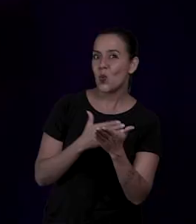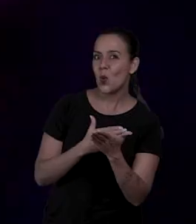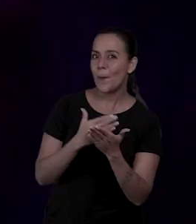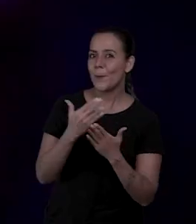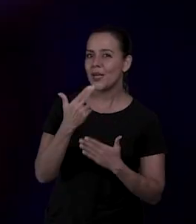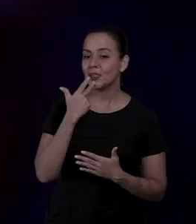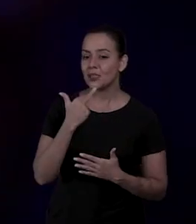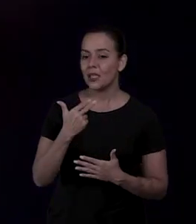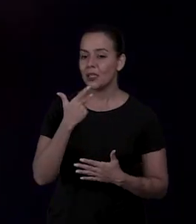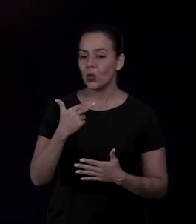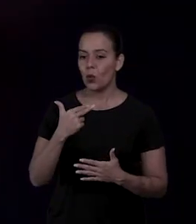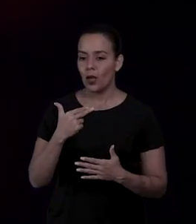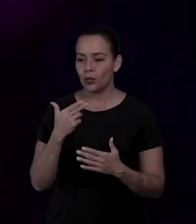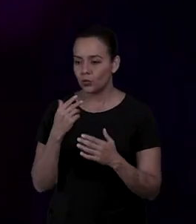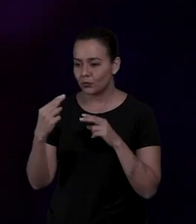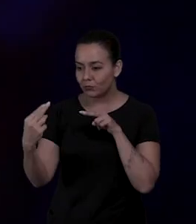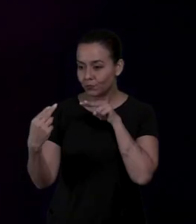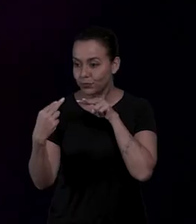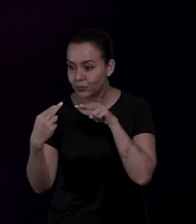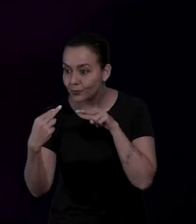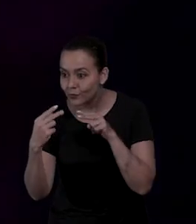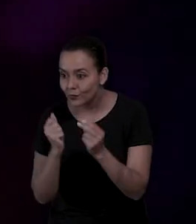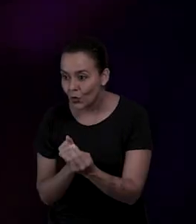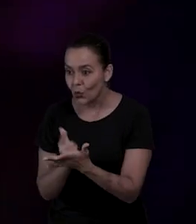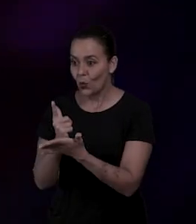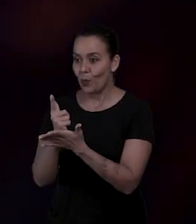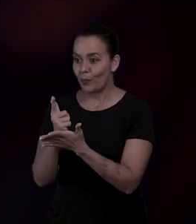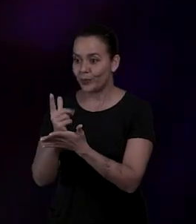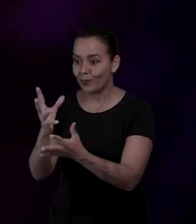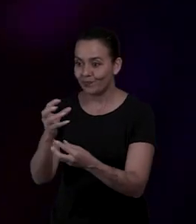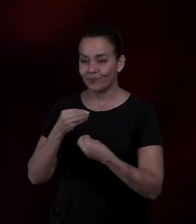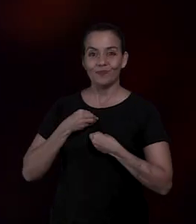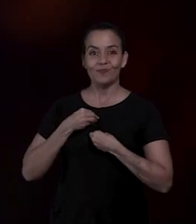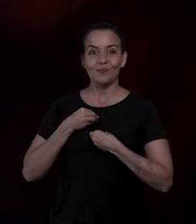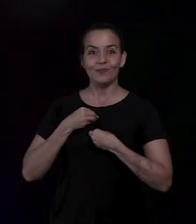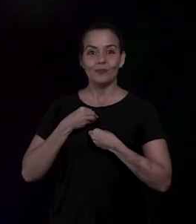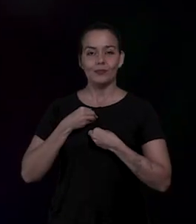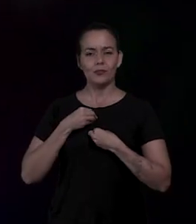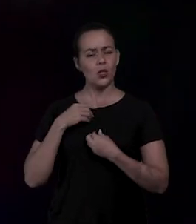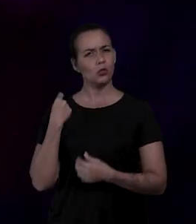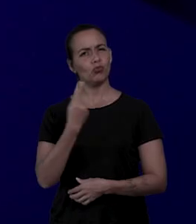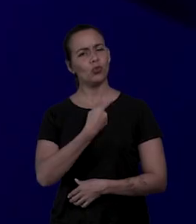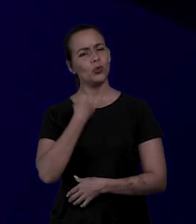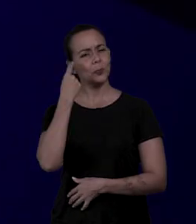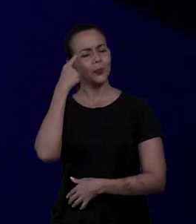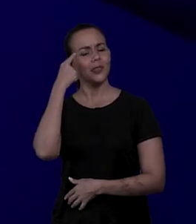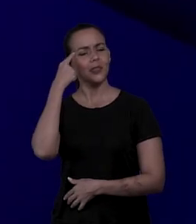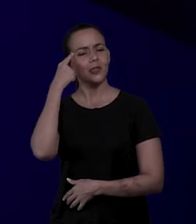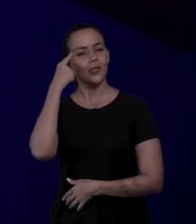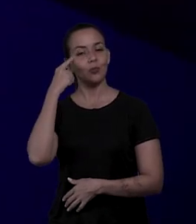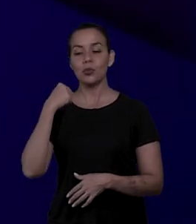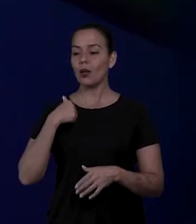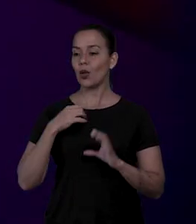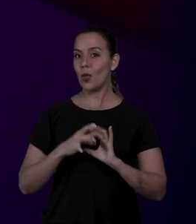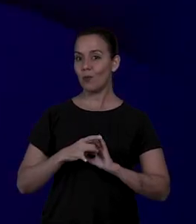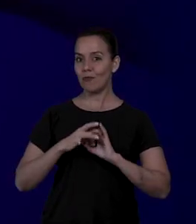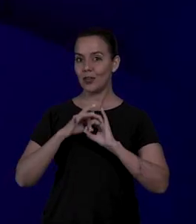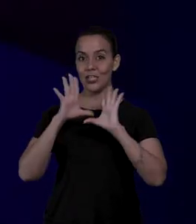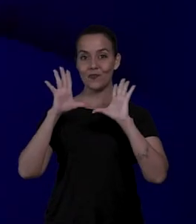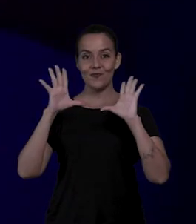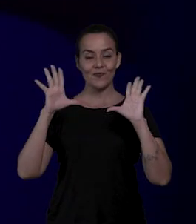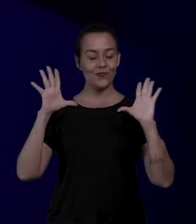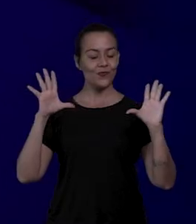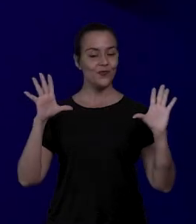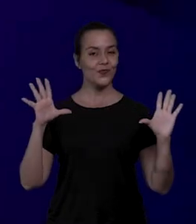e tem cabelos e barba castanhos. Passa a ser uma linguagem que comunica, né, o que a